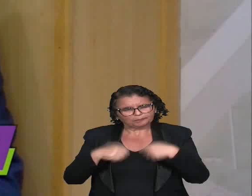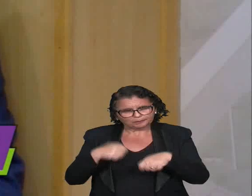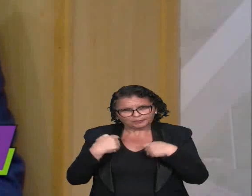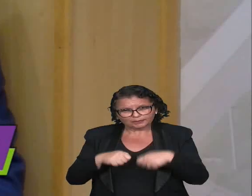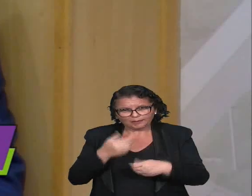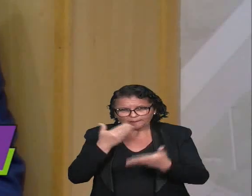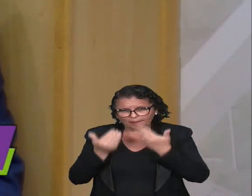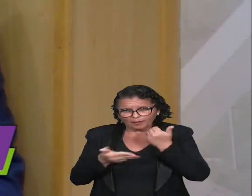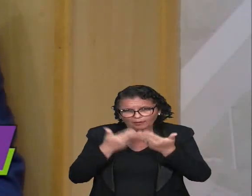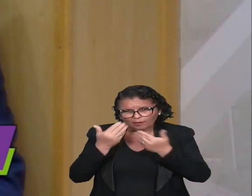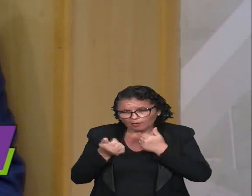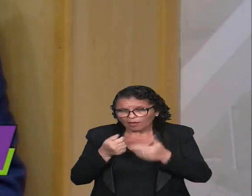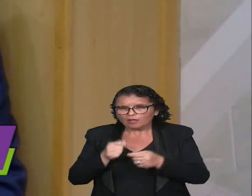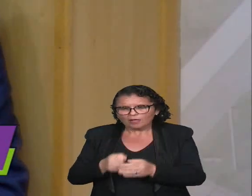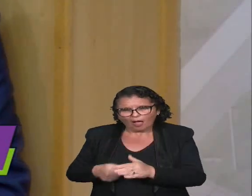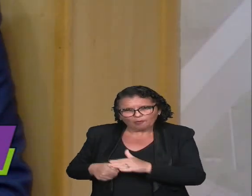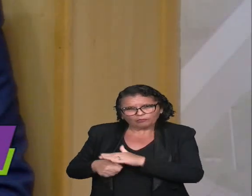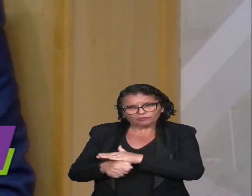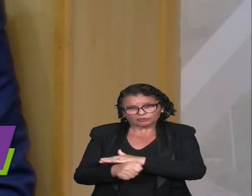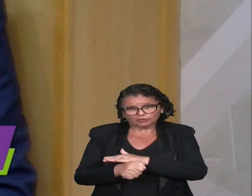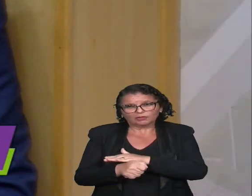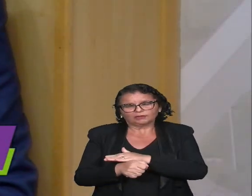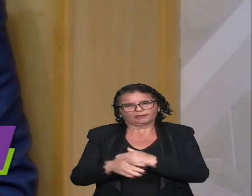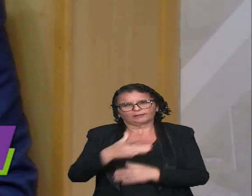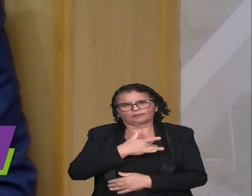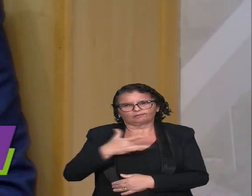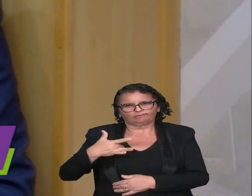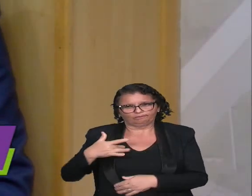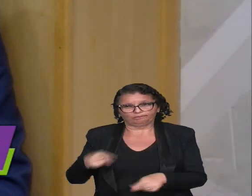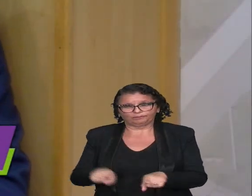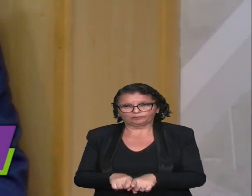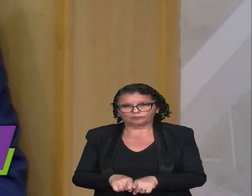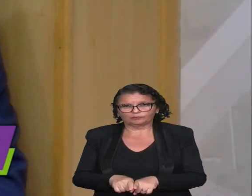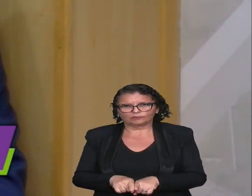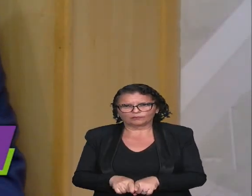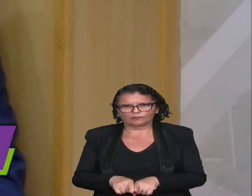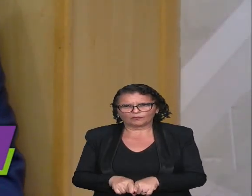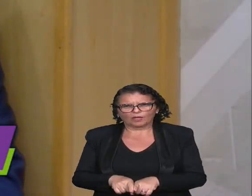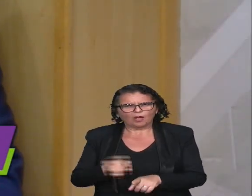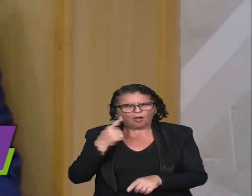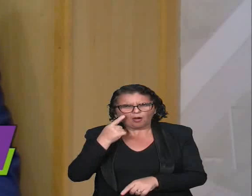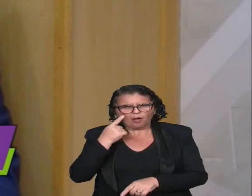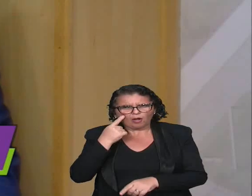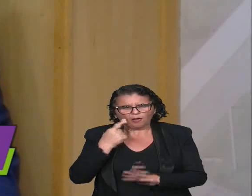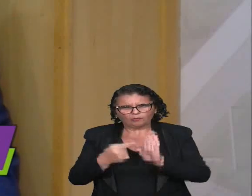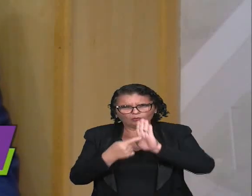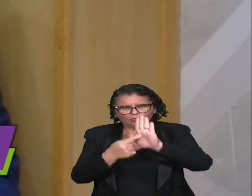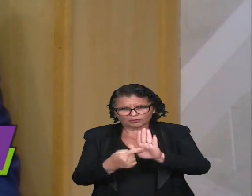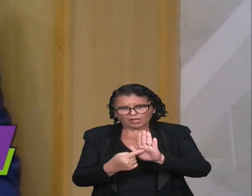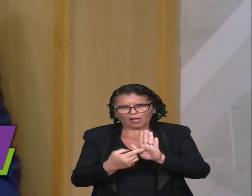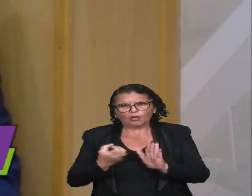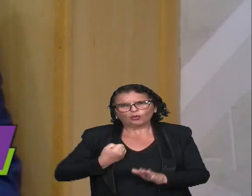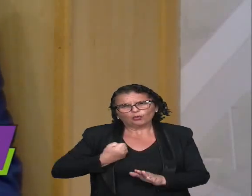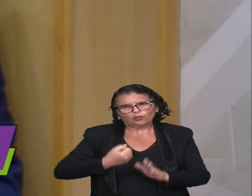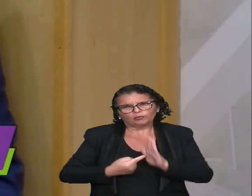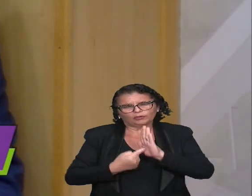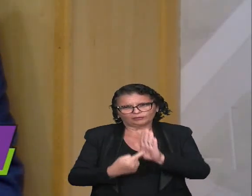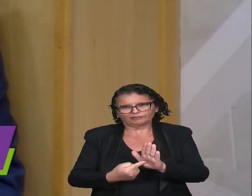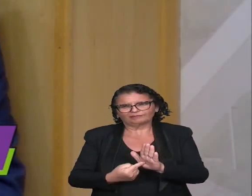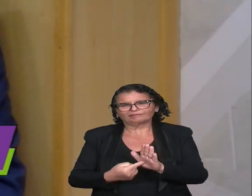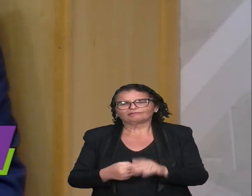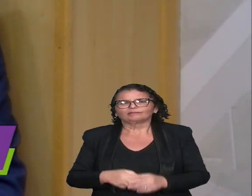Precisa continuar investindo nessa área então eu queria dar alguns números só para informar a população do nosso